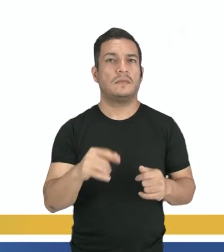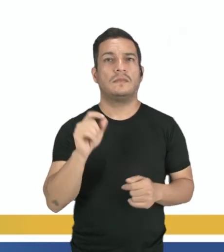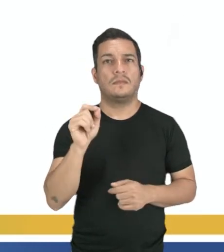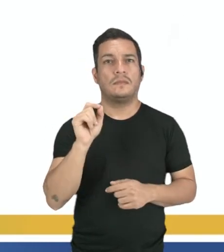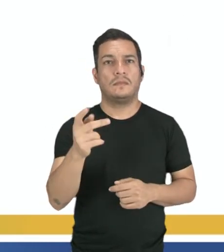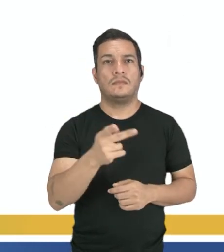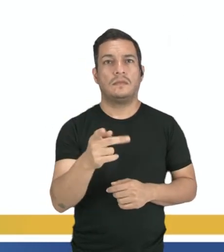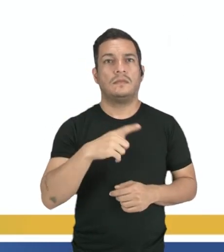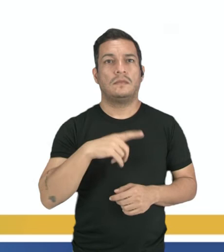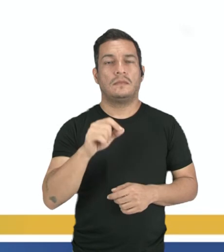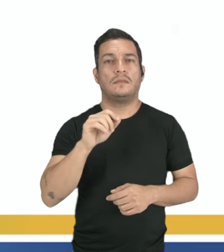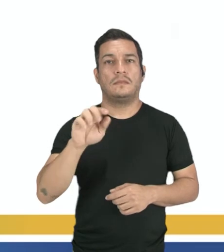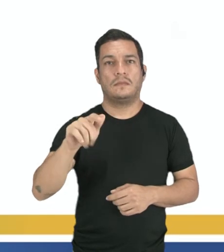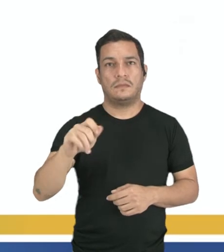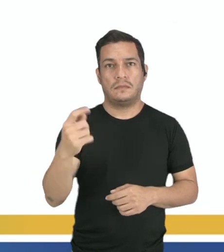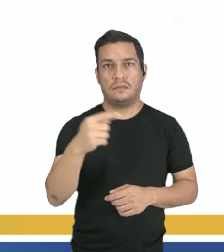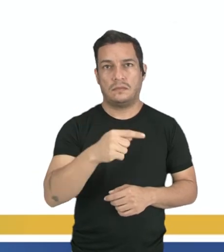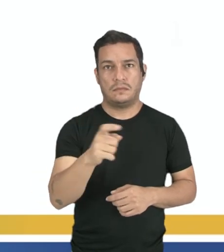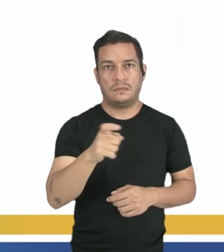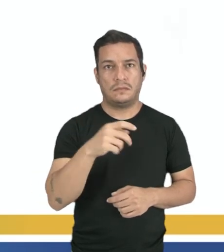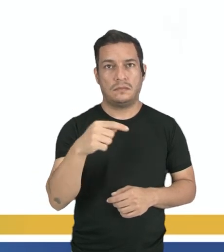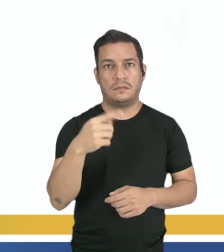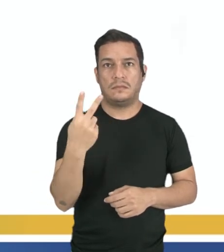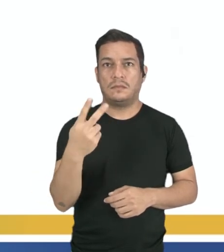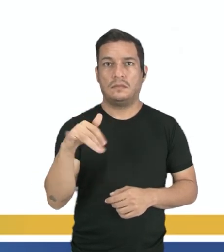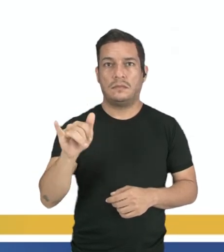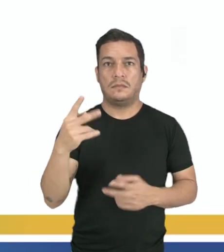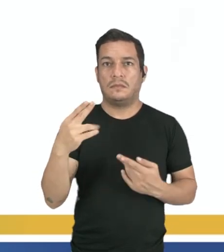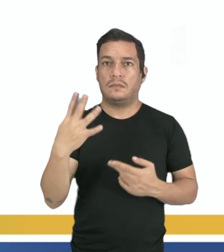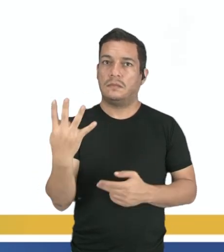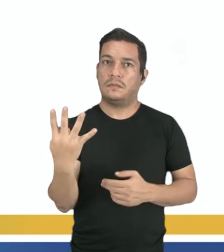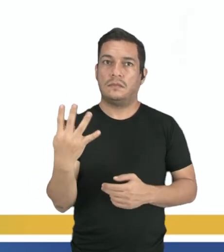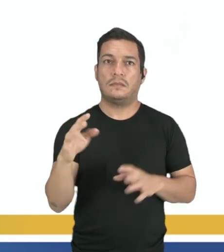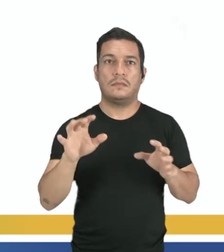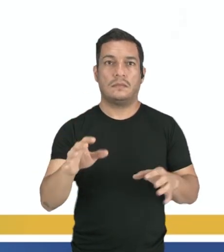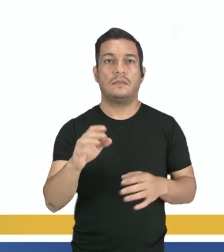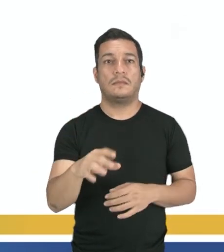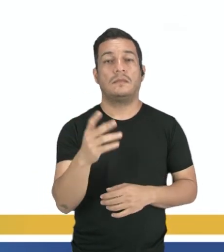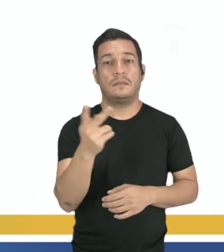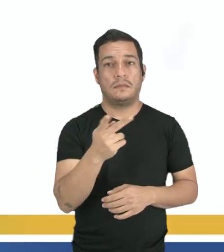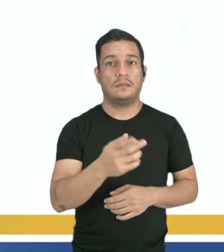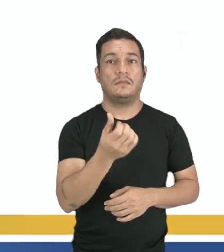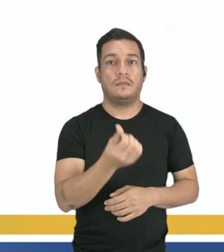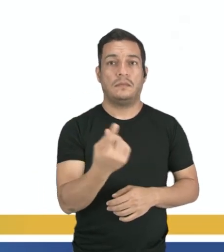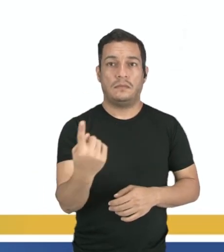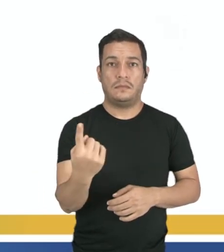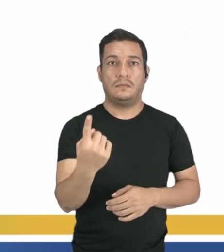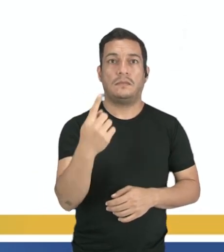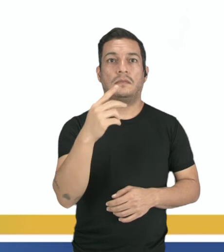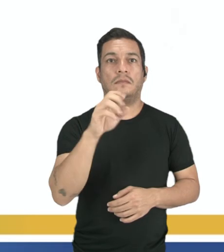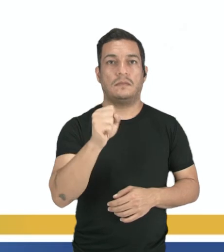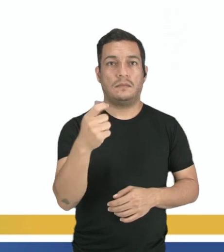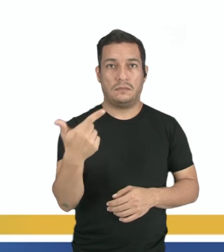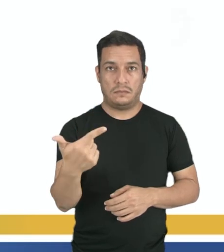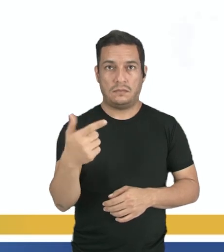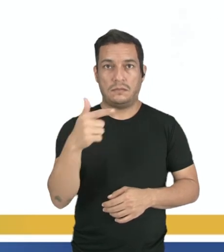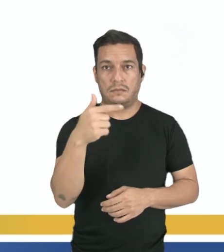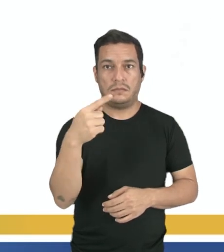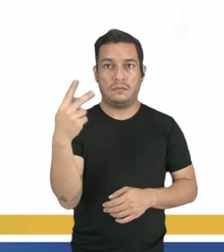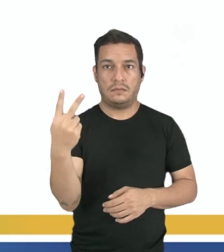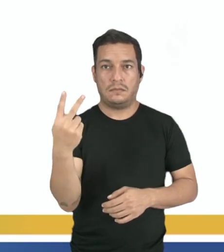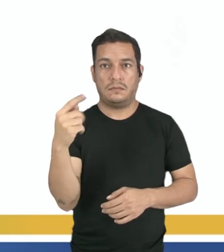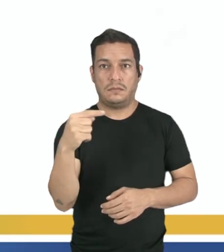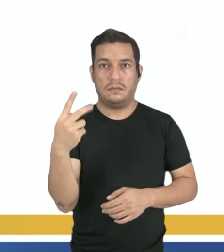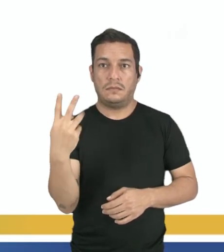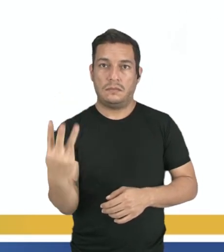pares são soluções da equação x menos 2y igual a 4. Assim, os pares 6 e 1, 8 e 2, menos